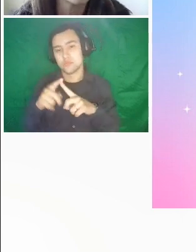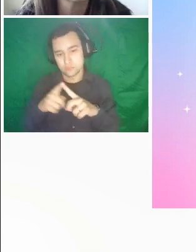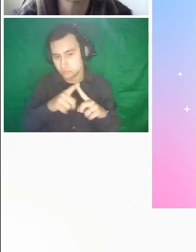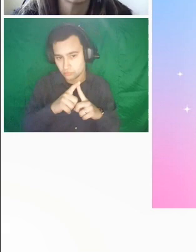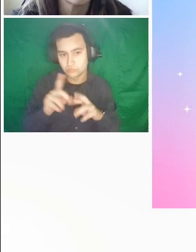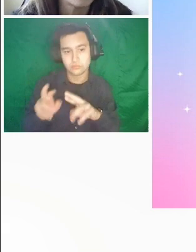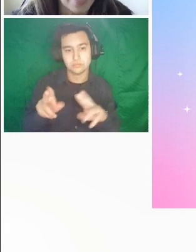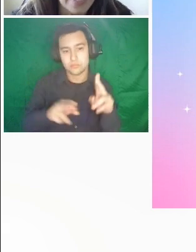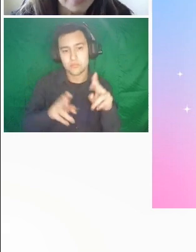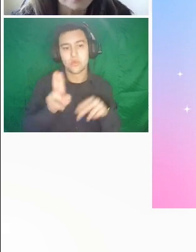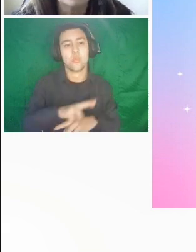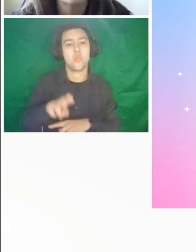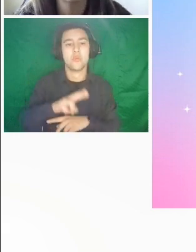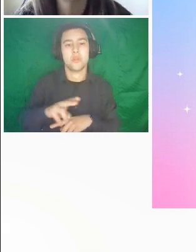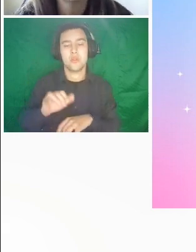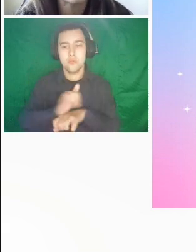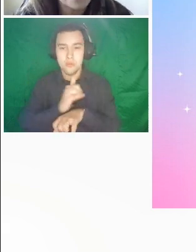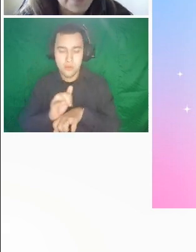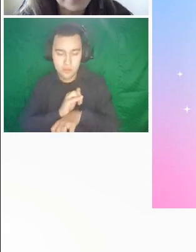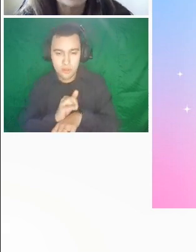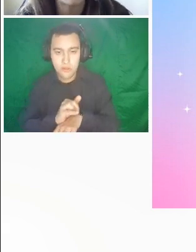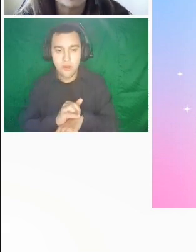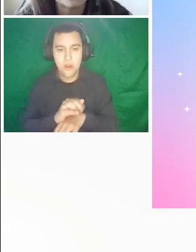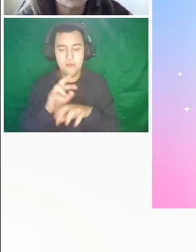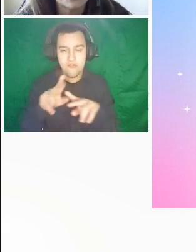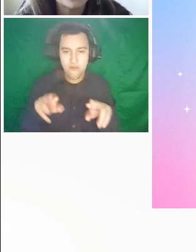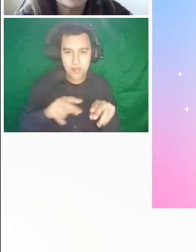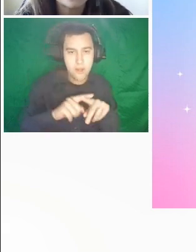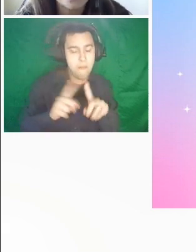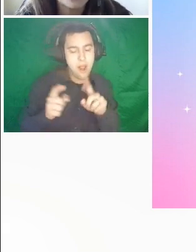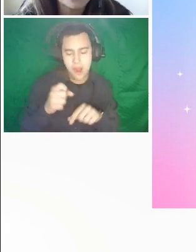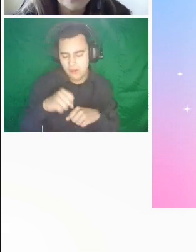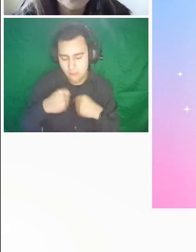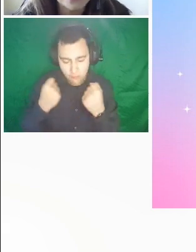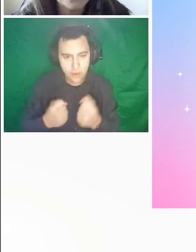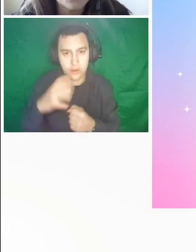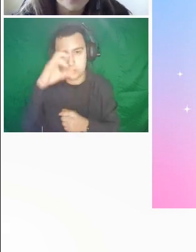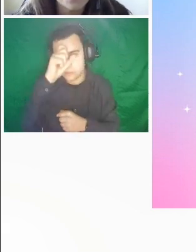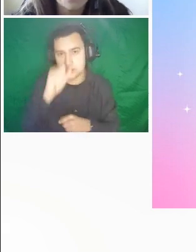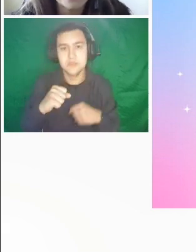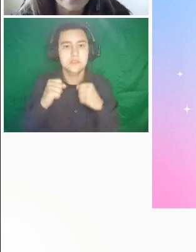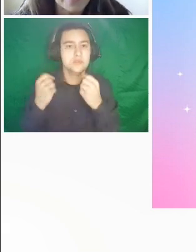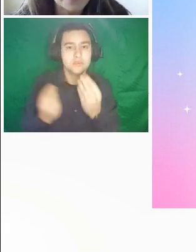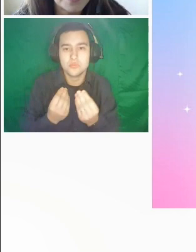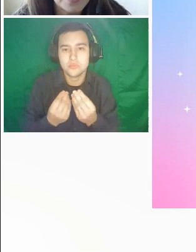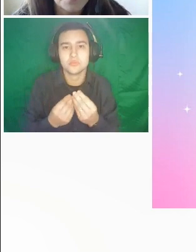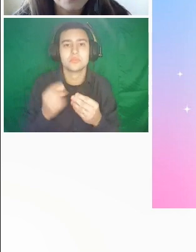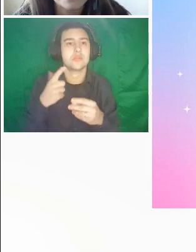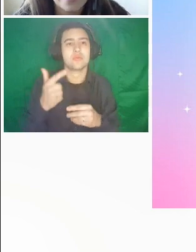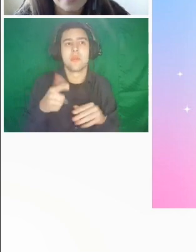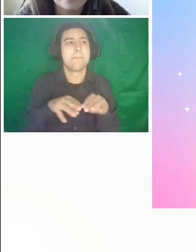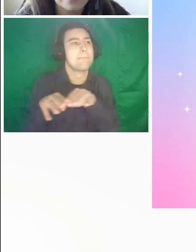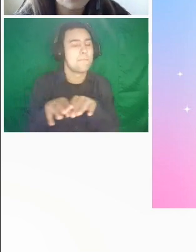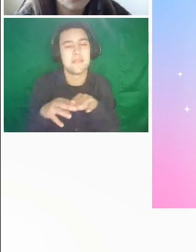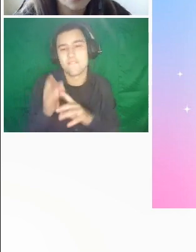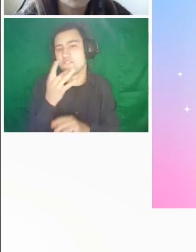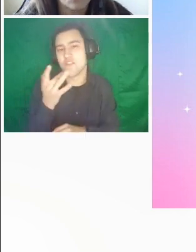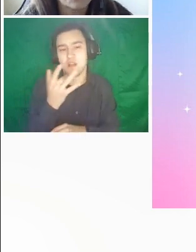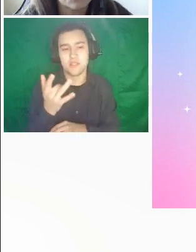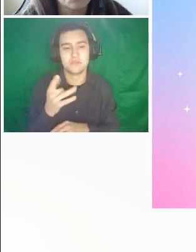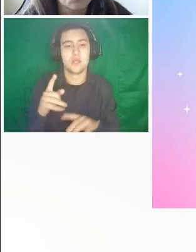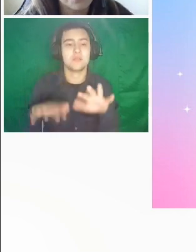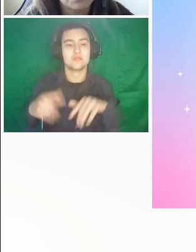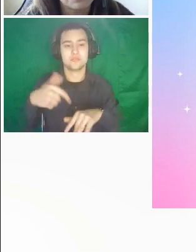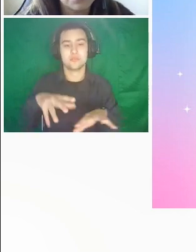ferramentas utilizando técnicas Mas aprenda com isso e saiba que não existe um padrão Pode ser que a gente